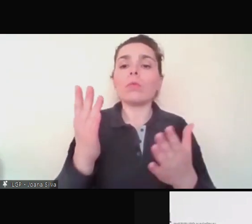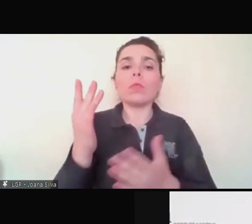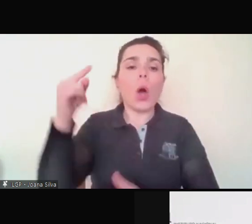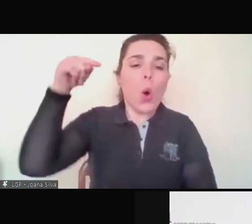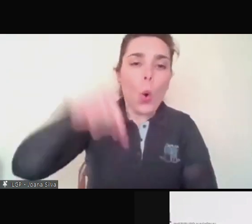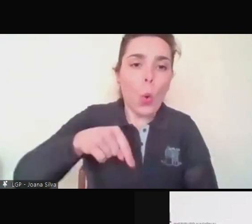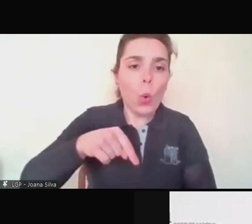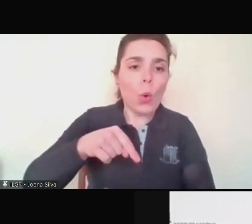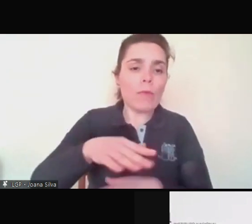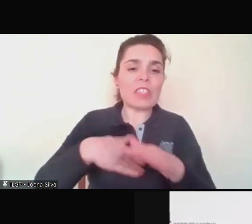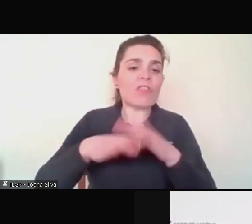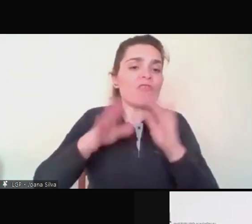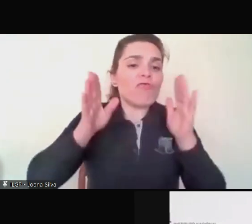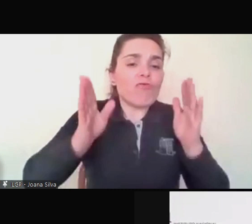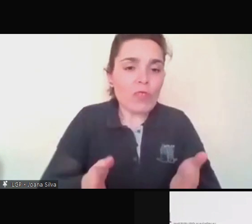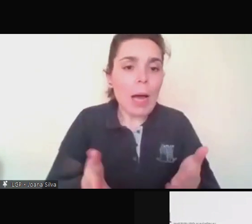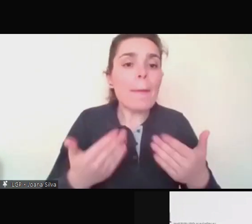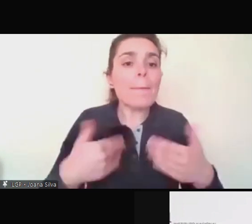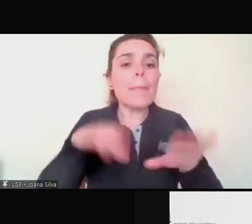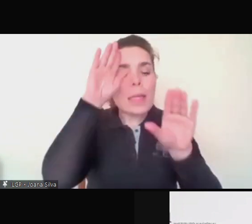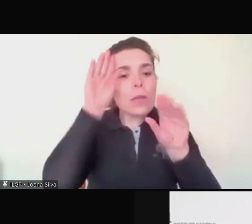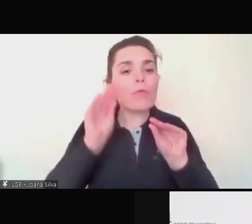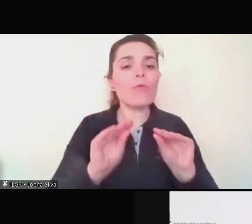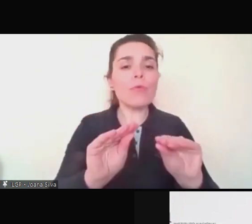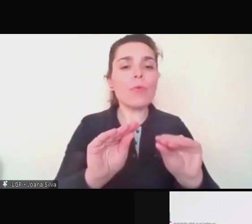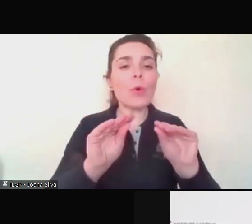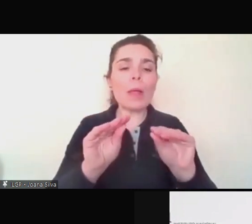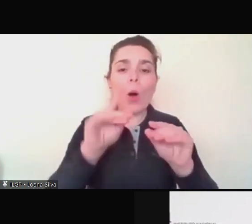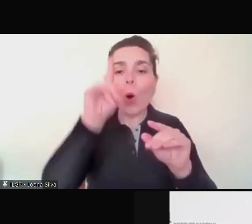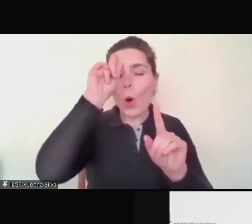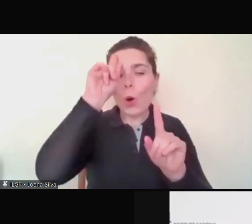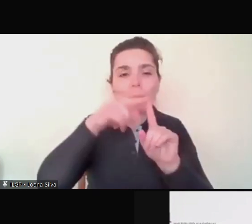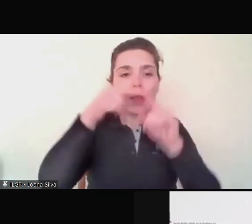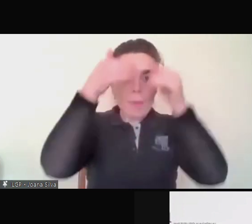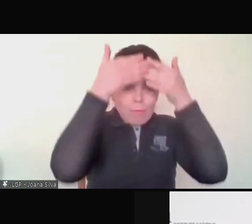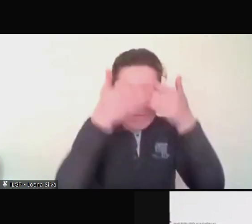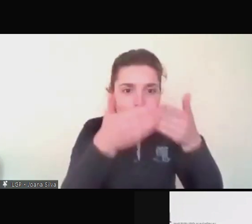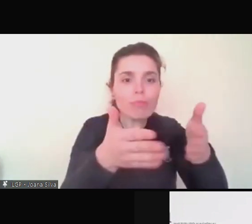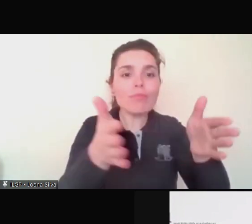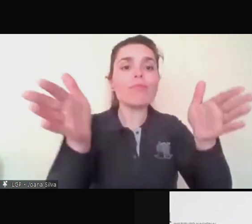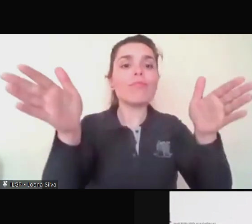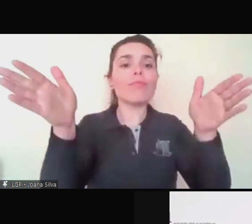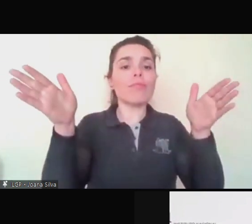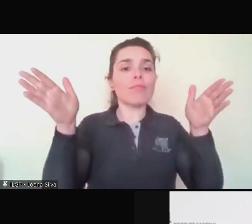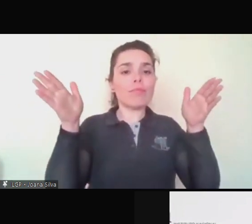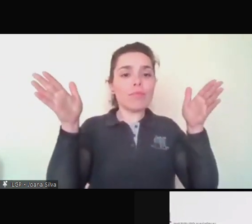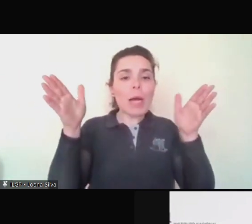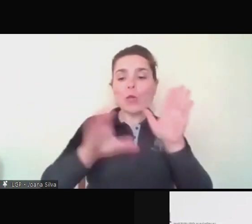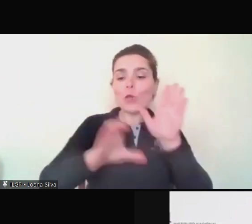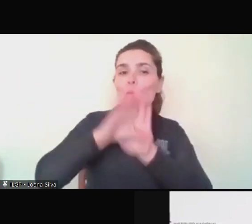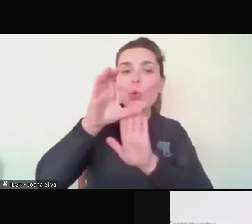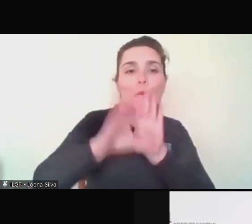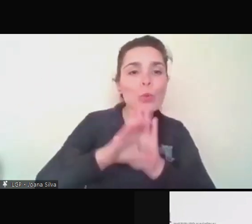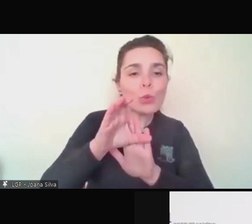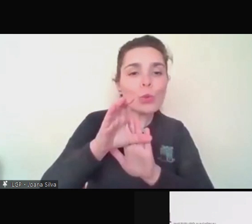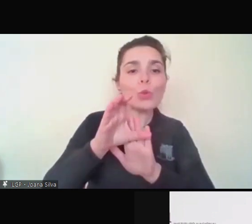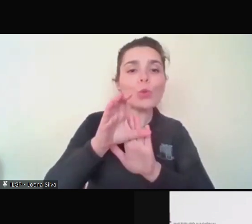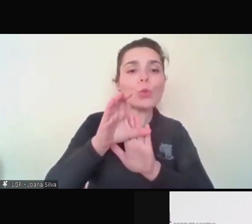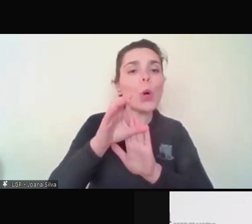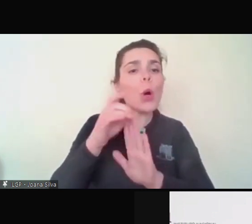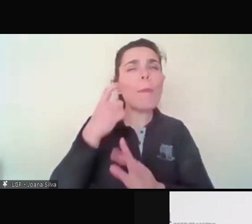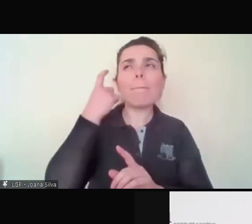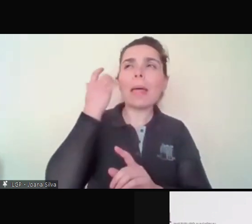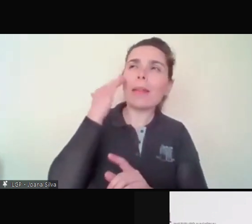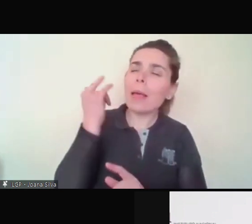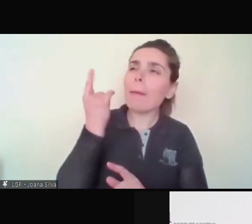tratam-se sim muitas vezes de formações que nos permitem alargar horizontes e criam as condições para imaginarmos formas